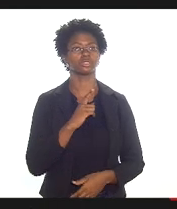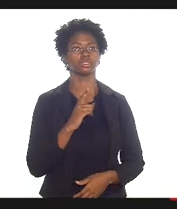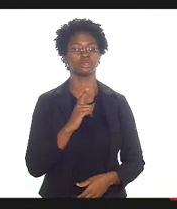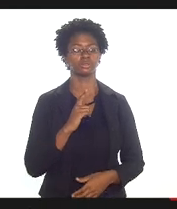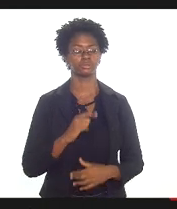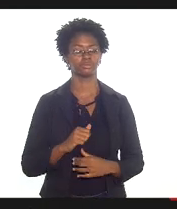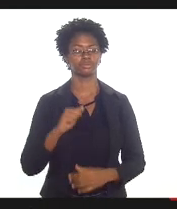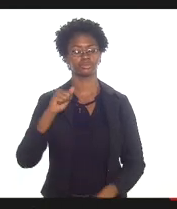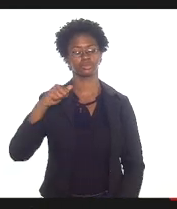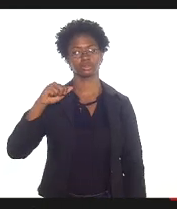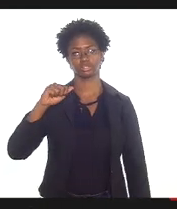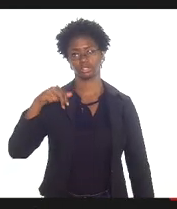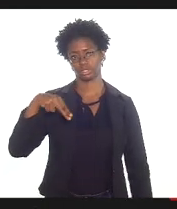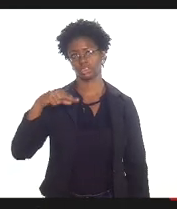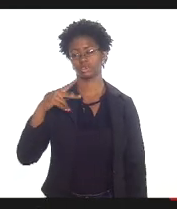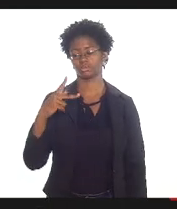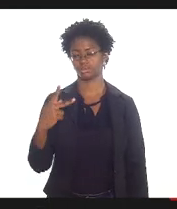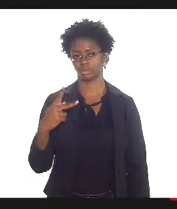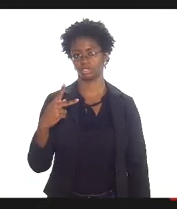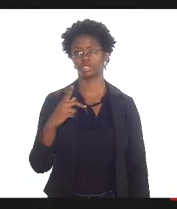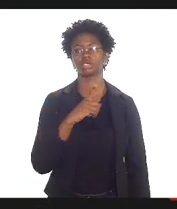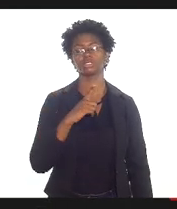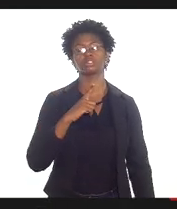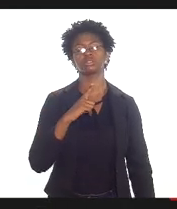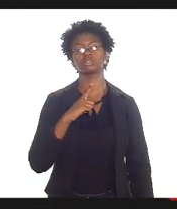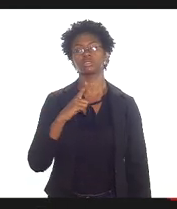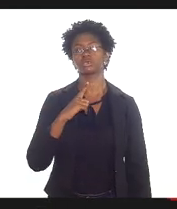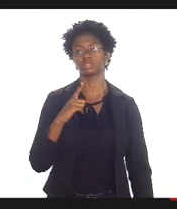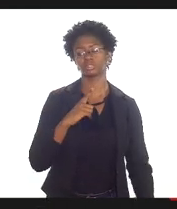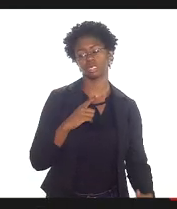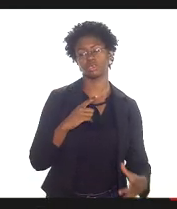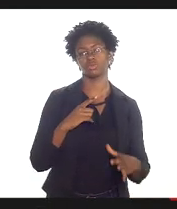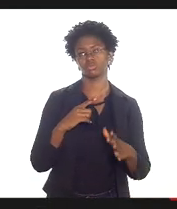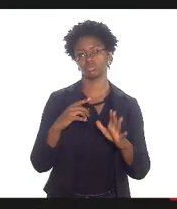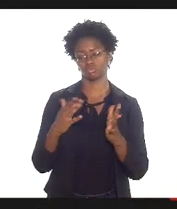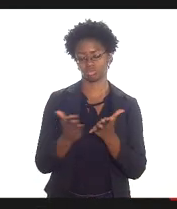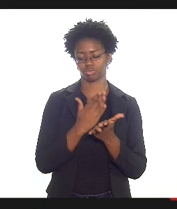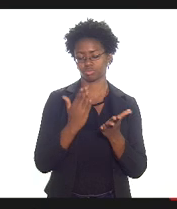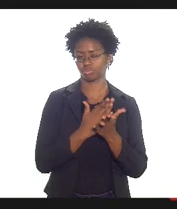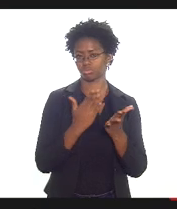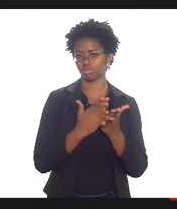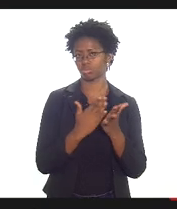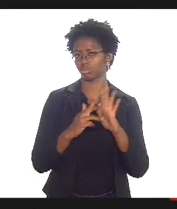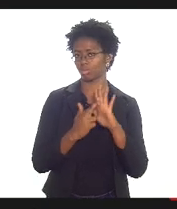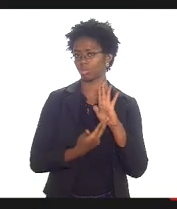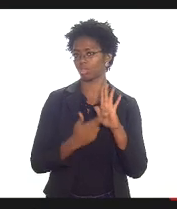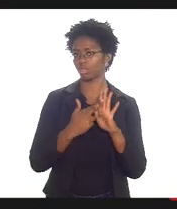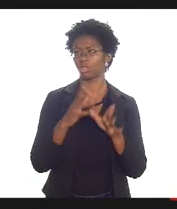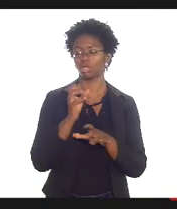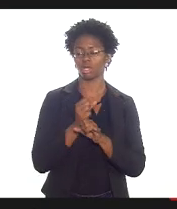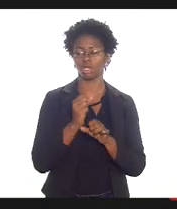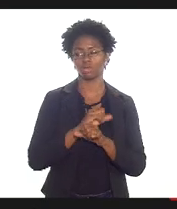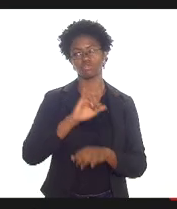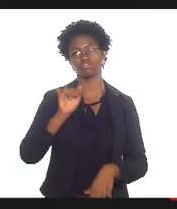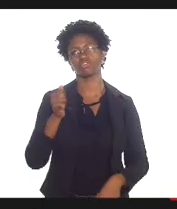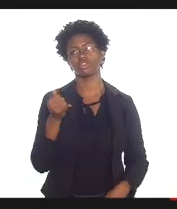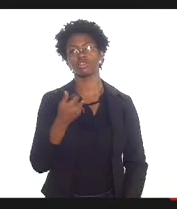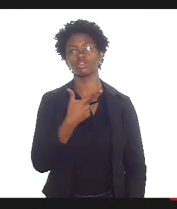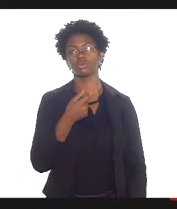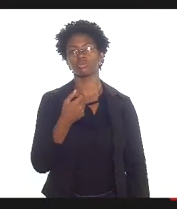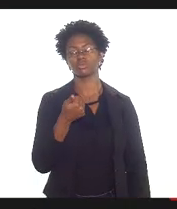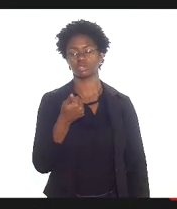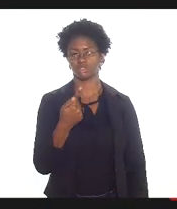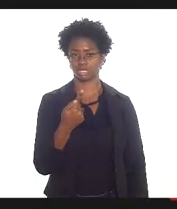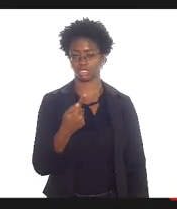na ANP um manual de procedimento de cálculos com uma revisão de janeiro de 2017, tá